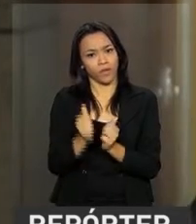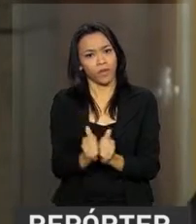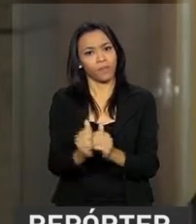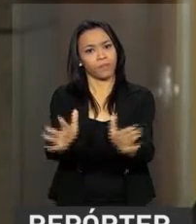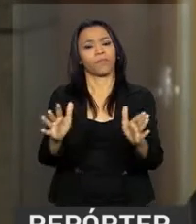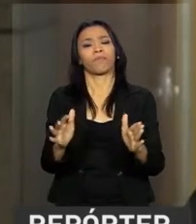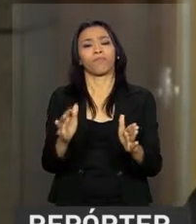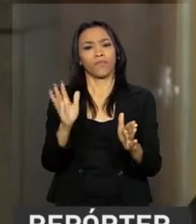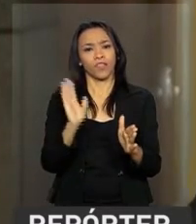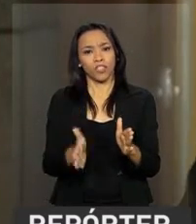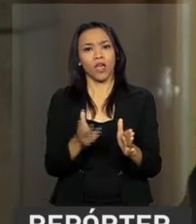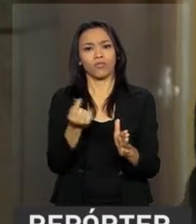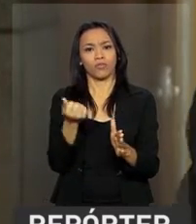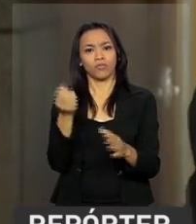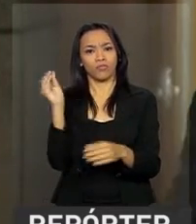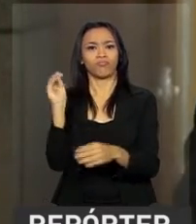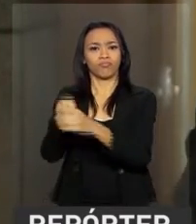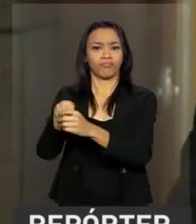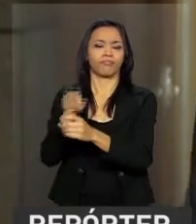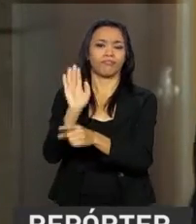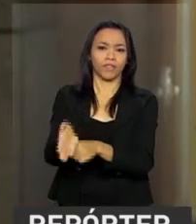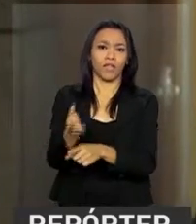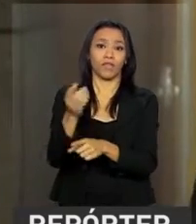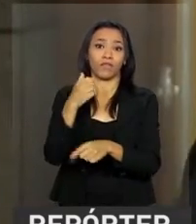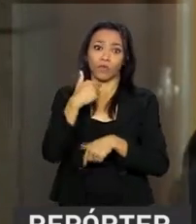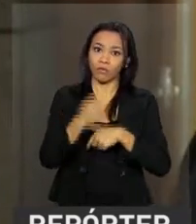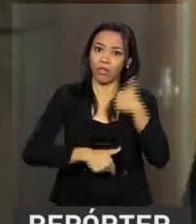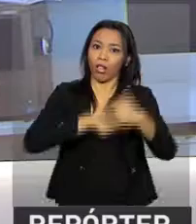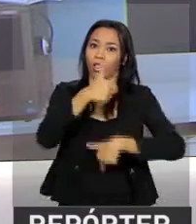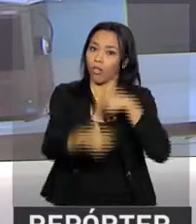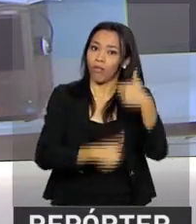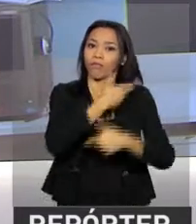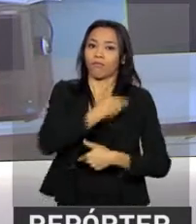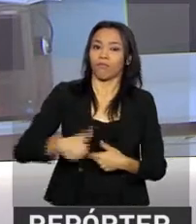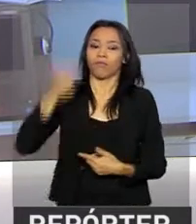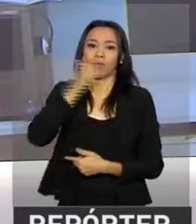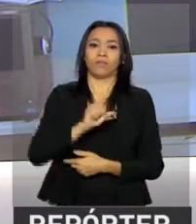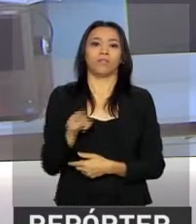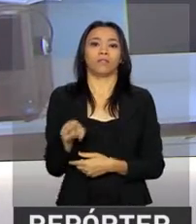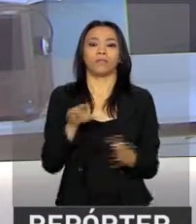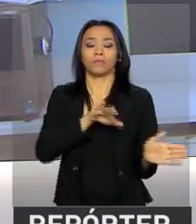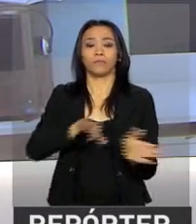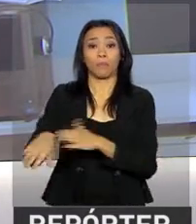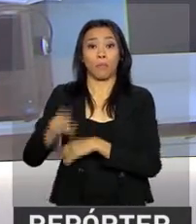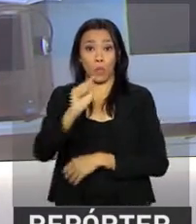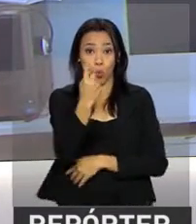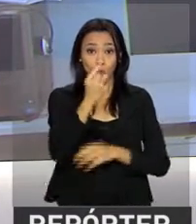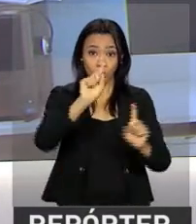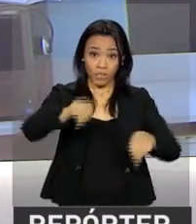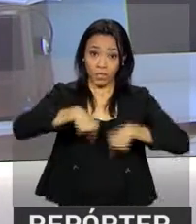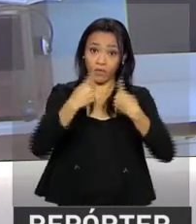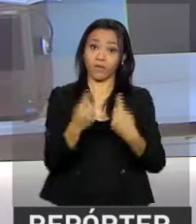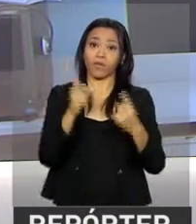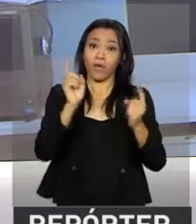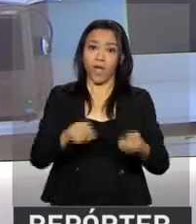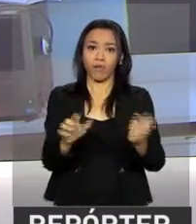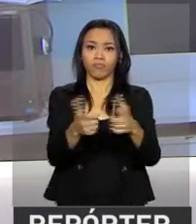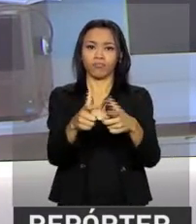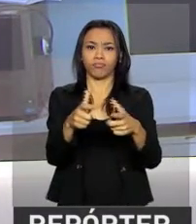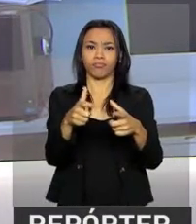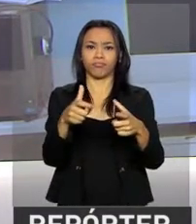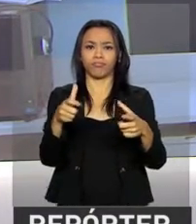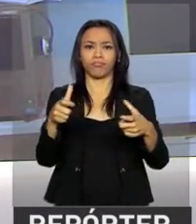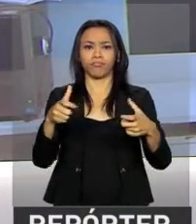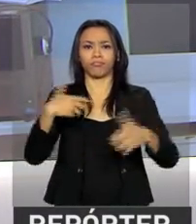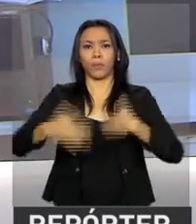dia 1º estava lá e foi uma luta bastante grande o governo para conseguir fazer isso e um dos desafios do país é aumentar a produção